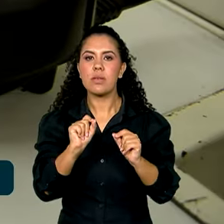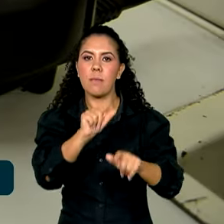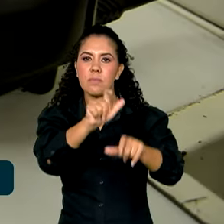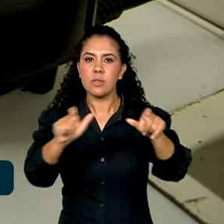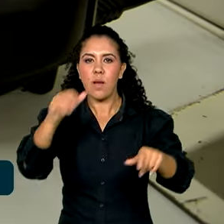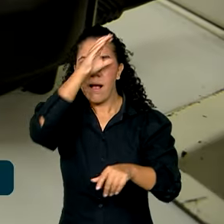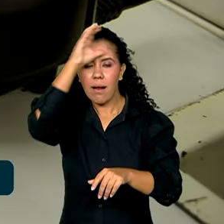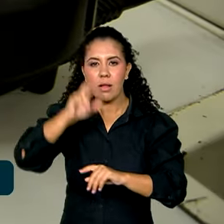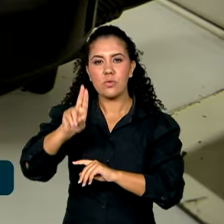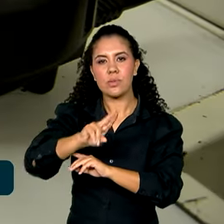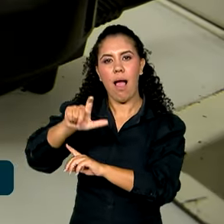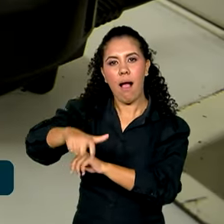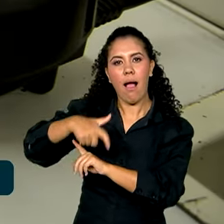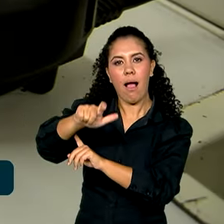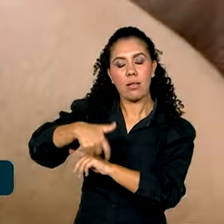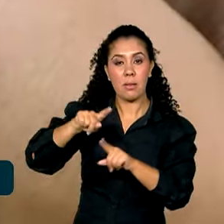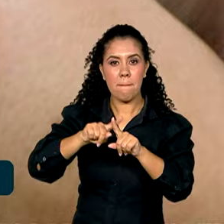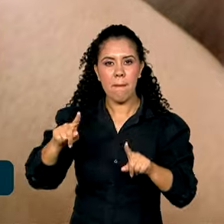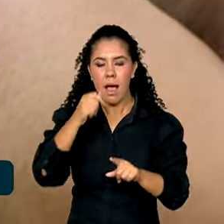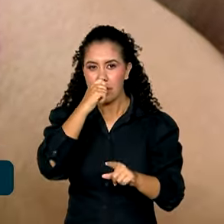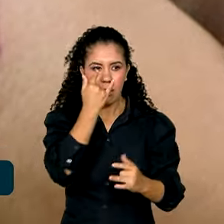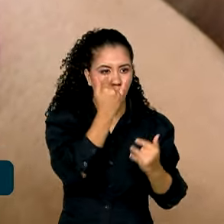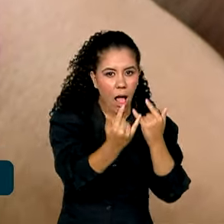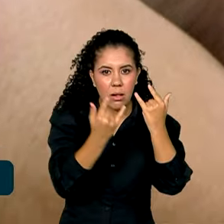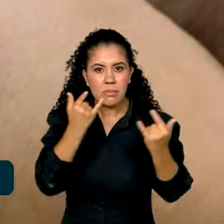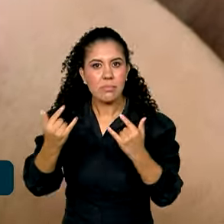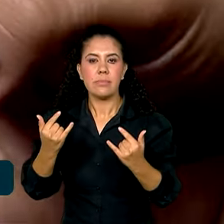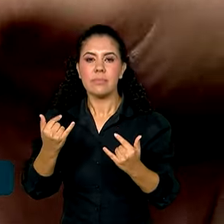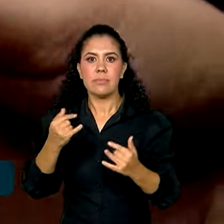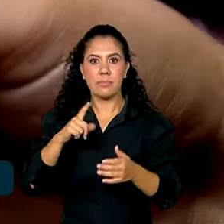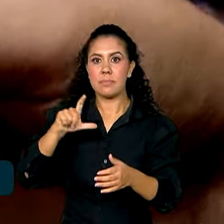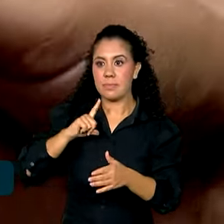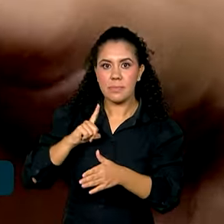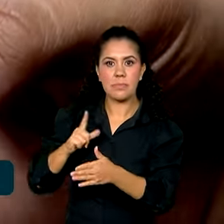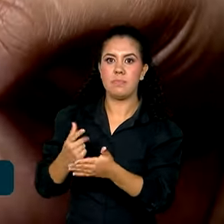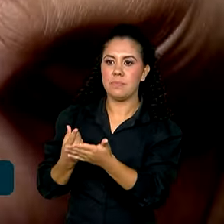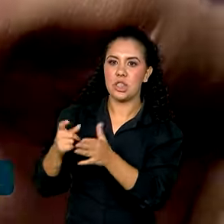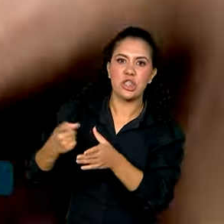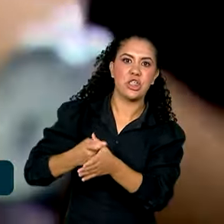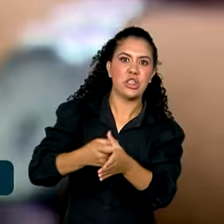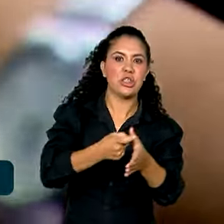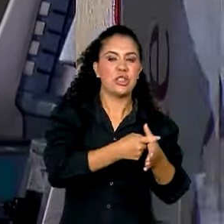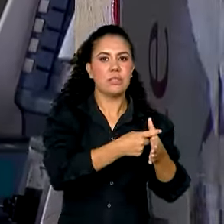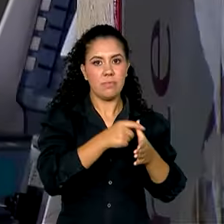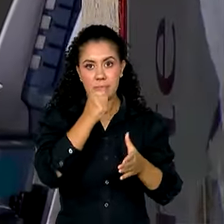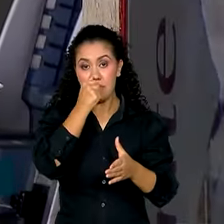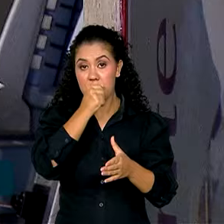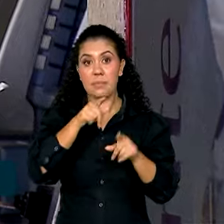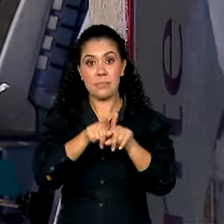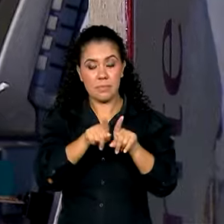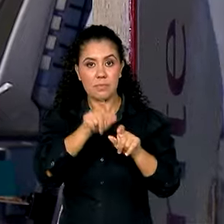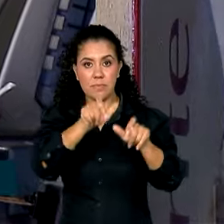tanta tentação muitas pessoas perdem o controle e entram em uma espiral de dívidas já que os juros rotativos do cartão de crédito para